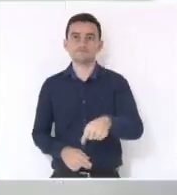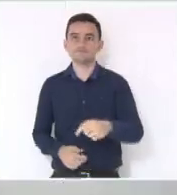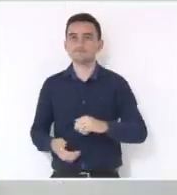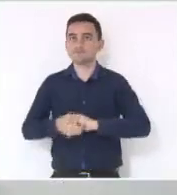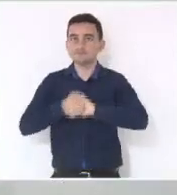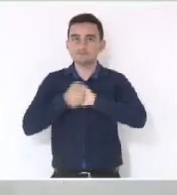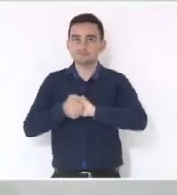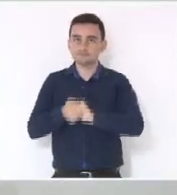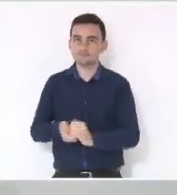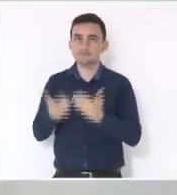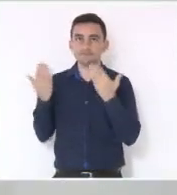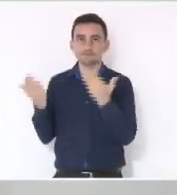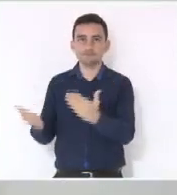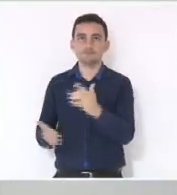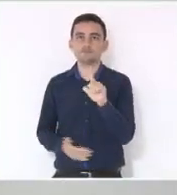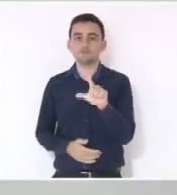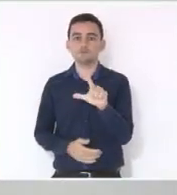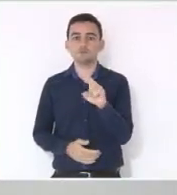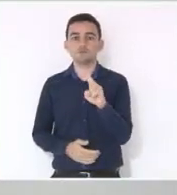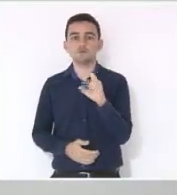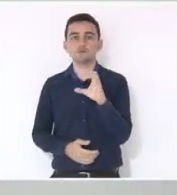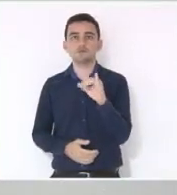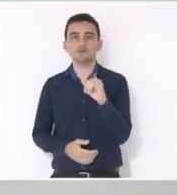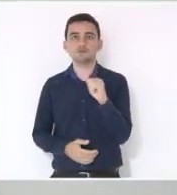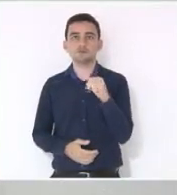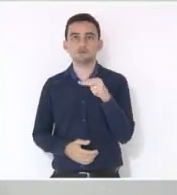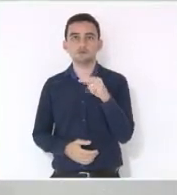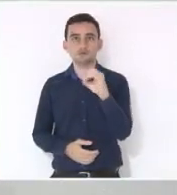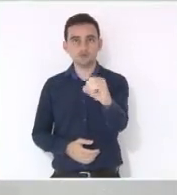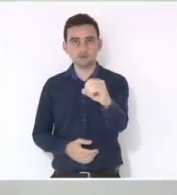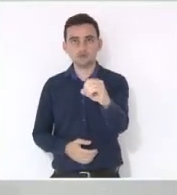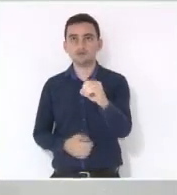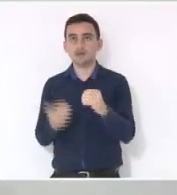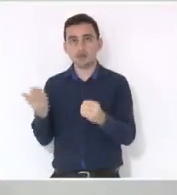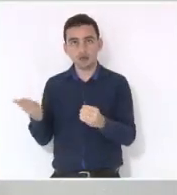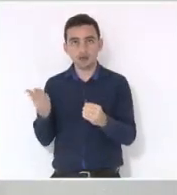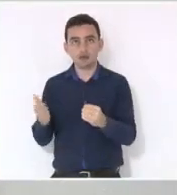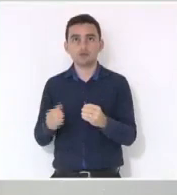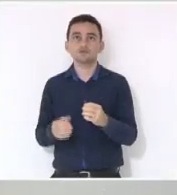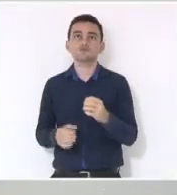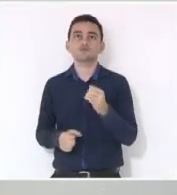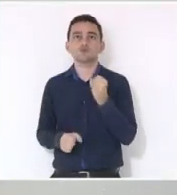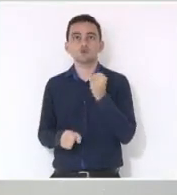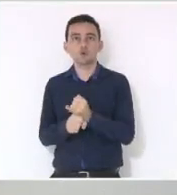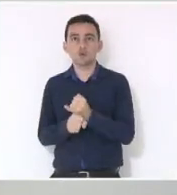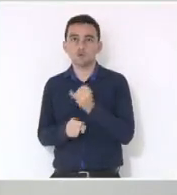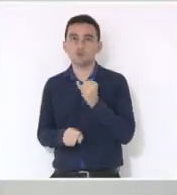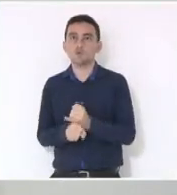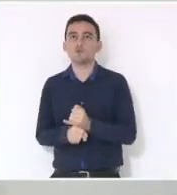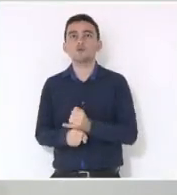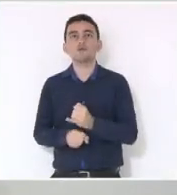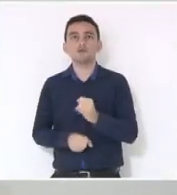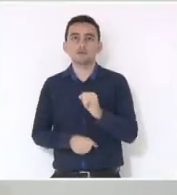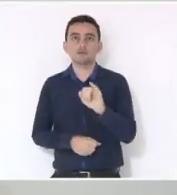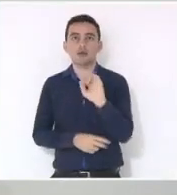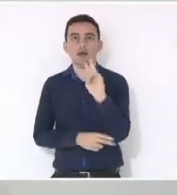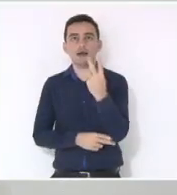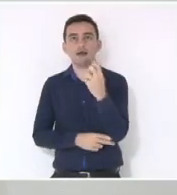o Luciano, proprietário da Havan, aí, grande empresário do nosso estado. E